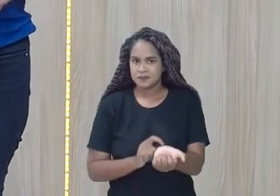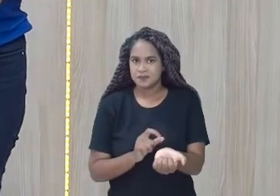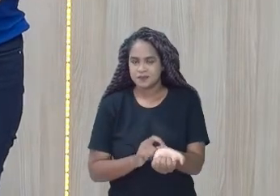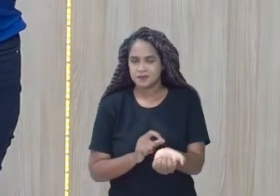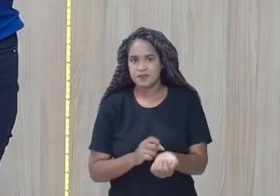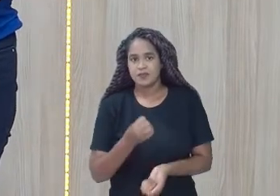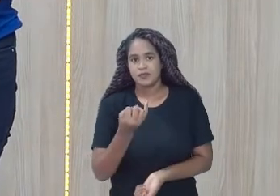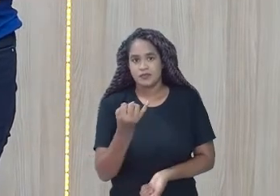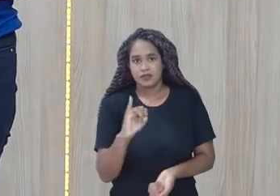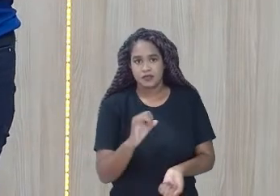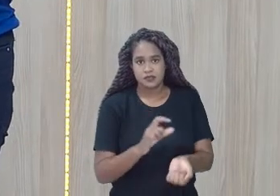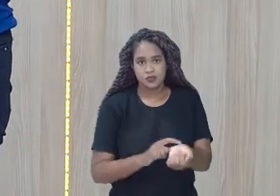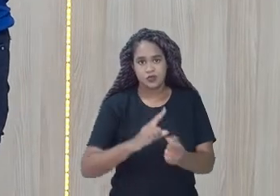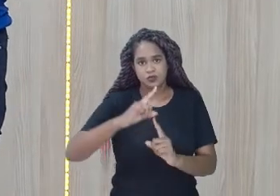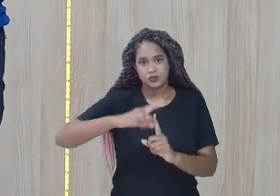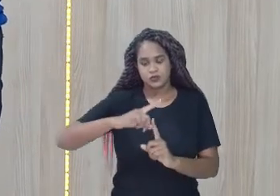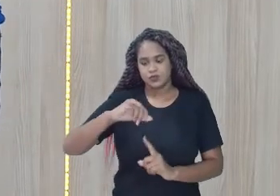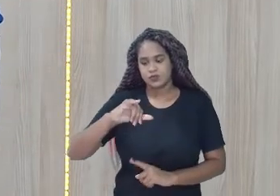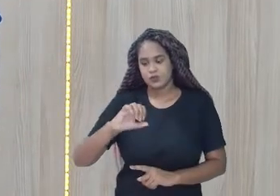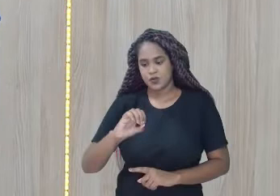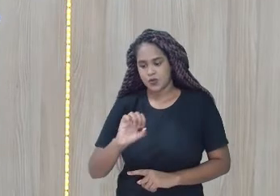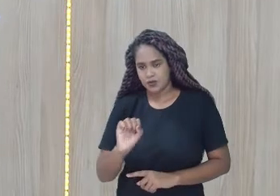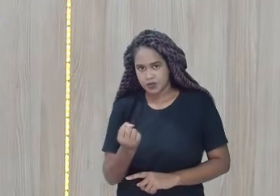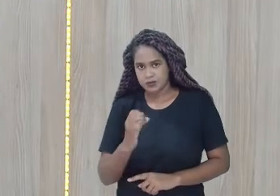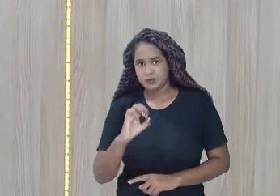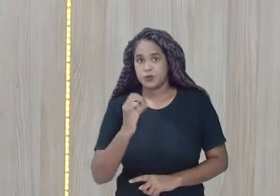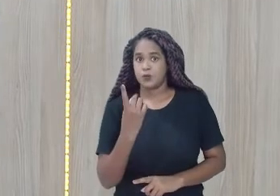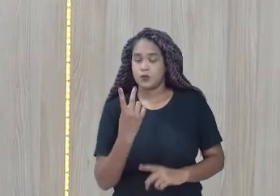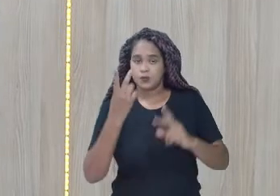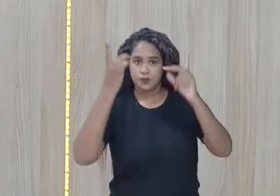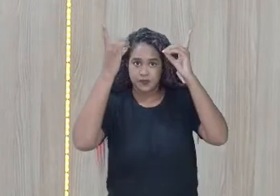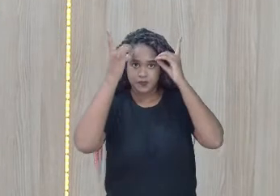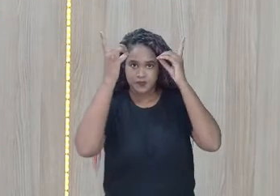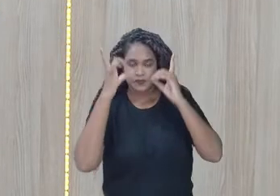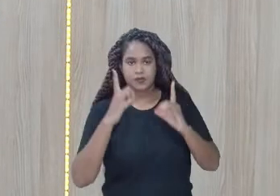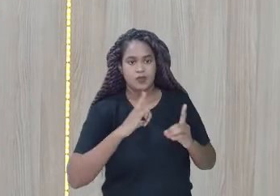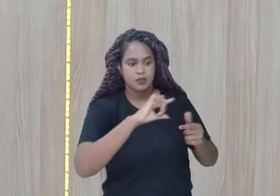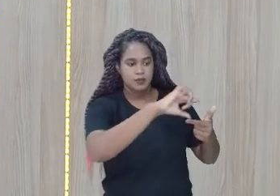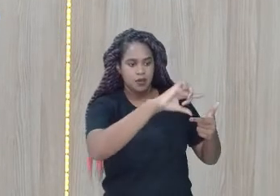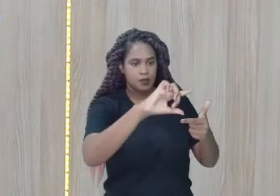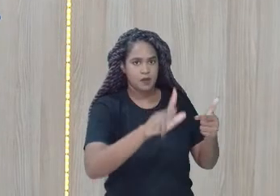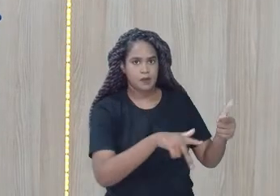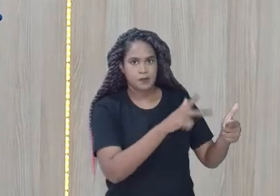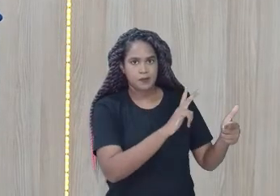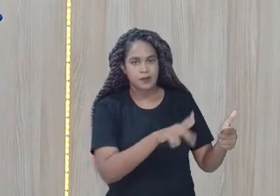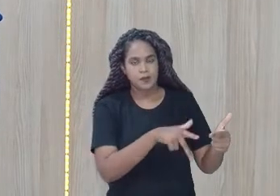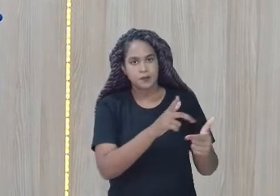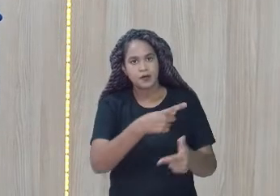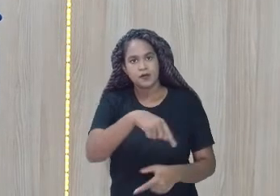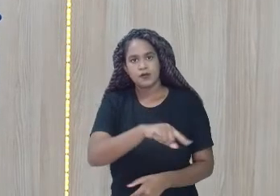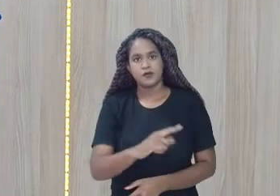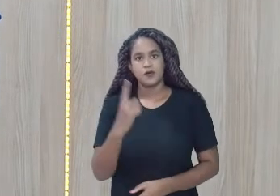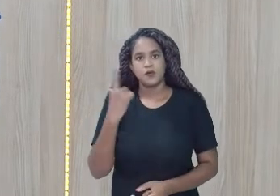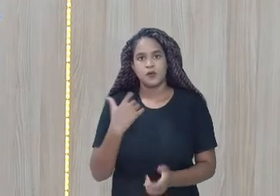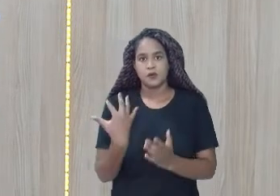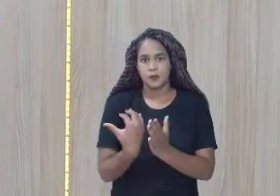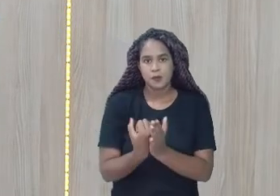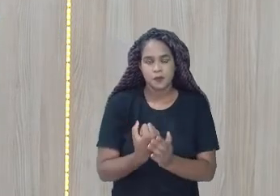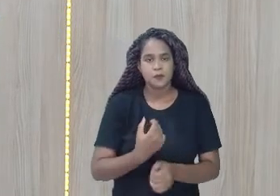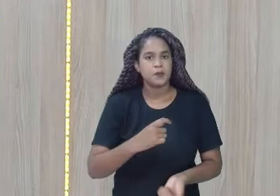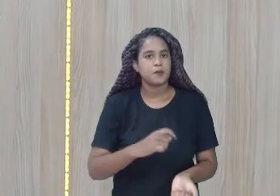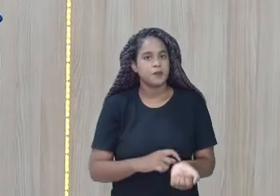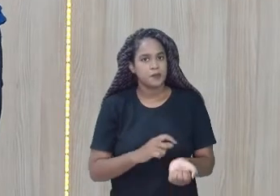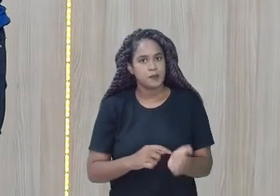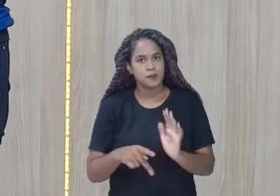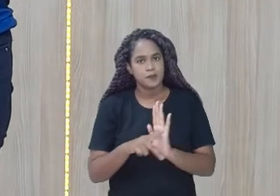tem celular iOS ou Android, está aí na nossa telinha o QR Code para que vocês possam baixar o nosso